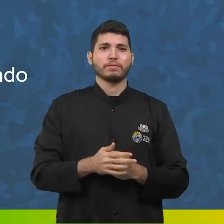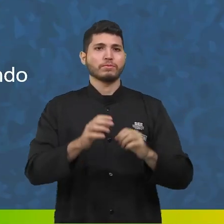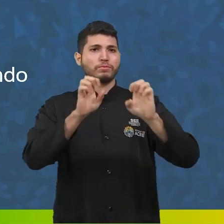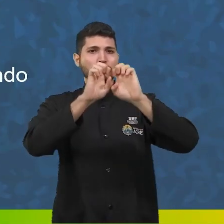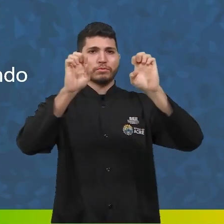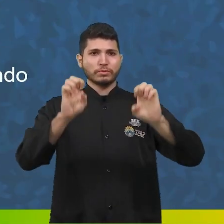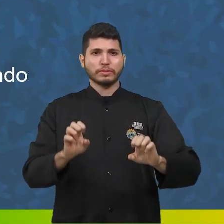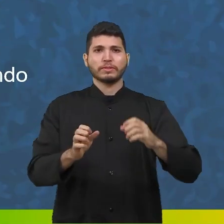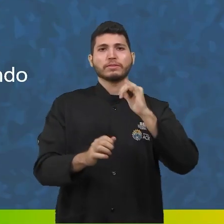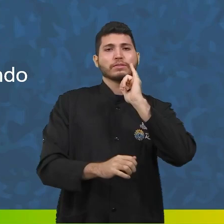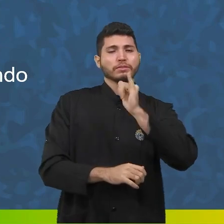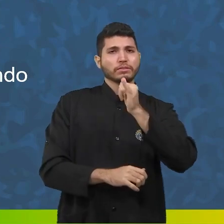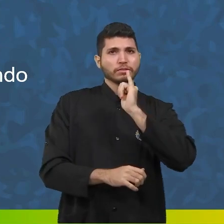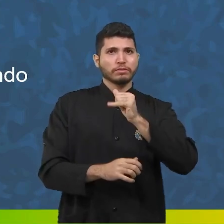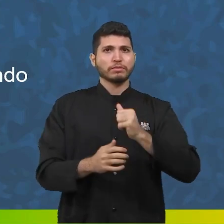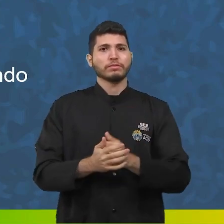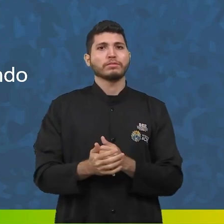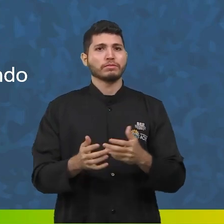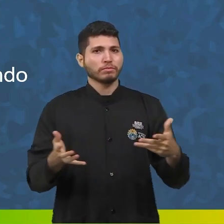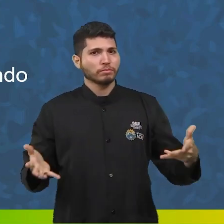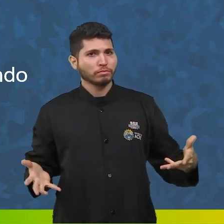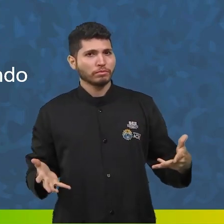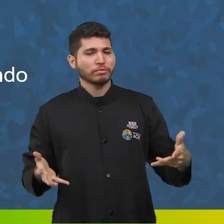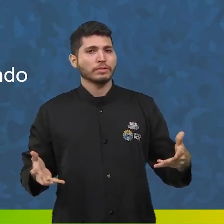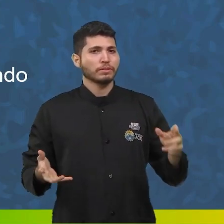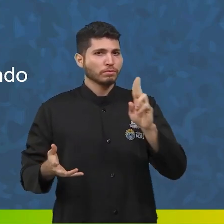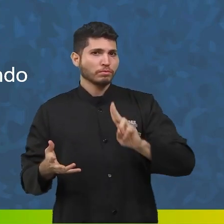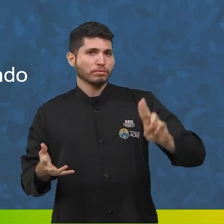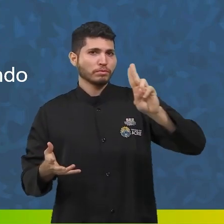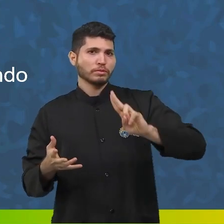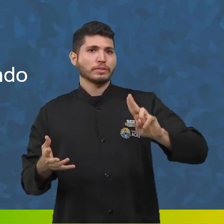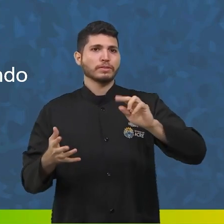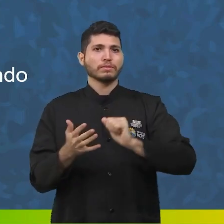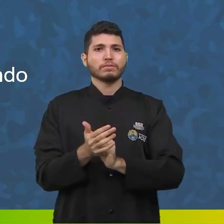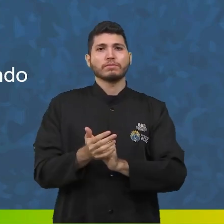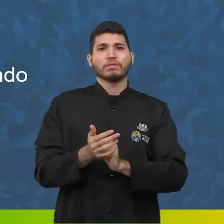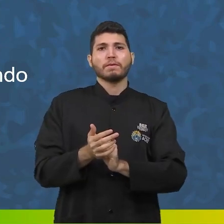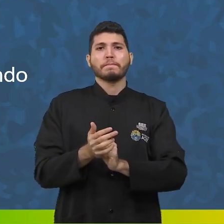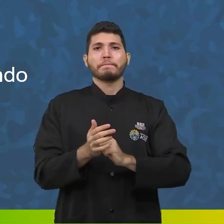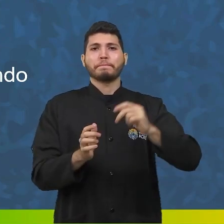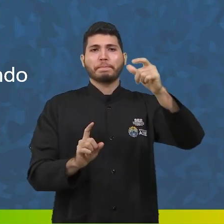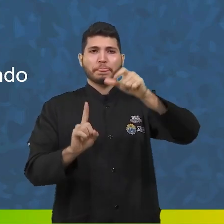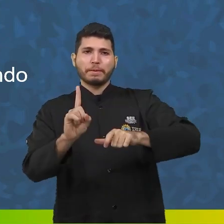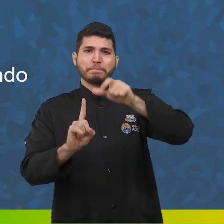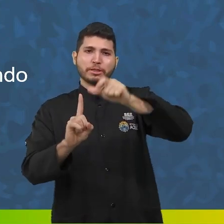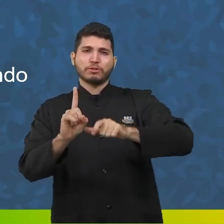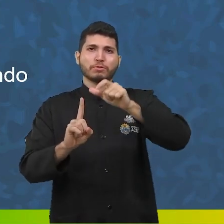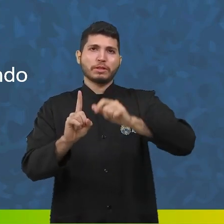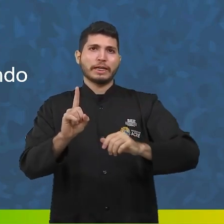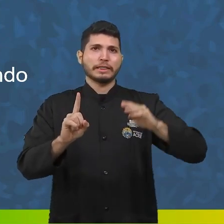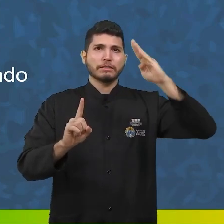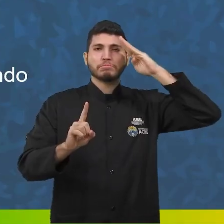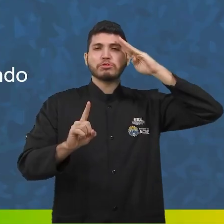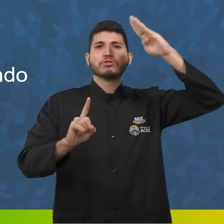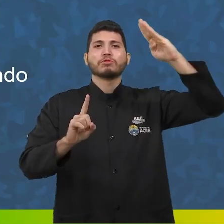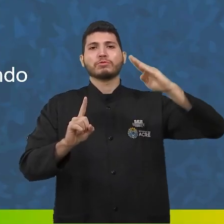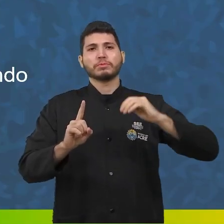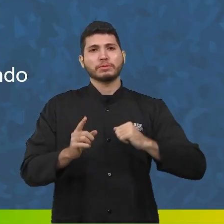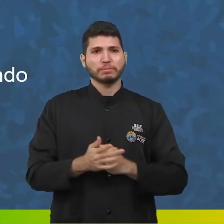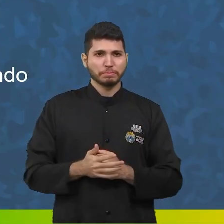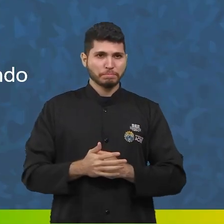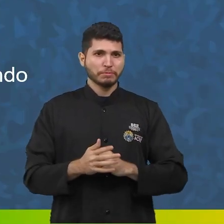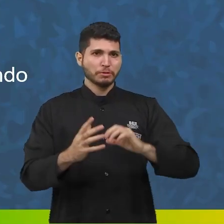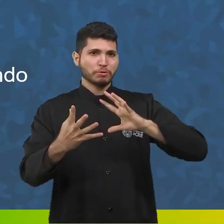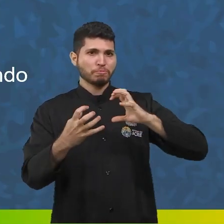impulsionada por arcos e conflitos de personagem. Então, é esses arcos e esses conflitos de